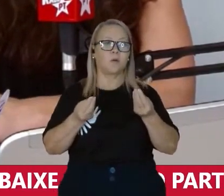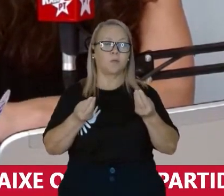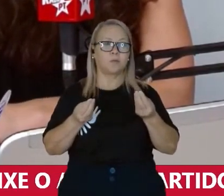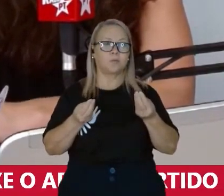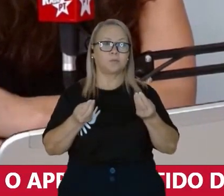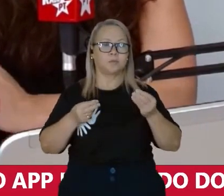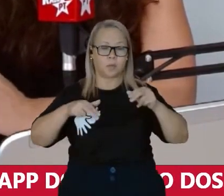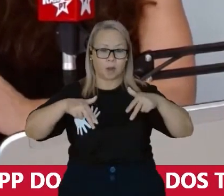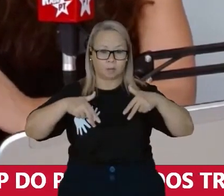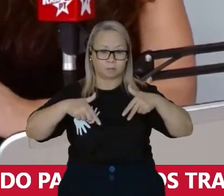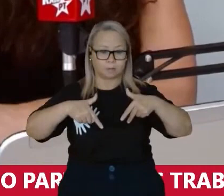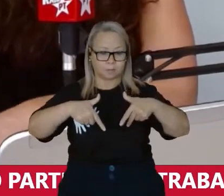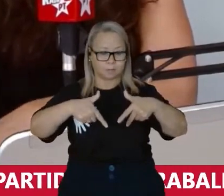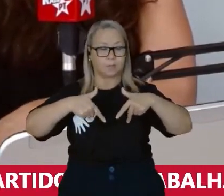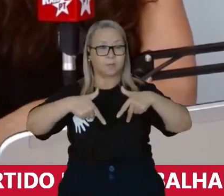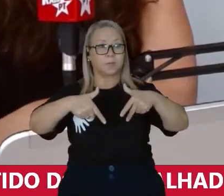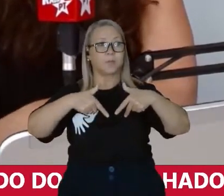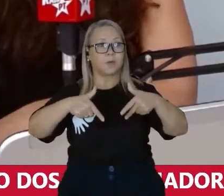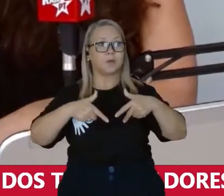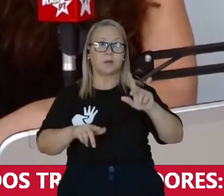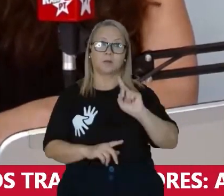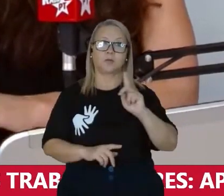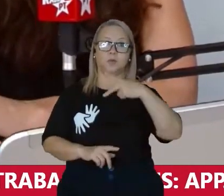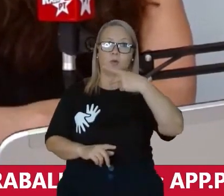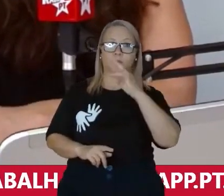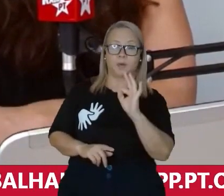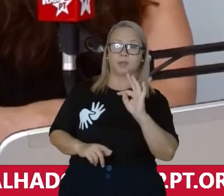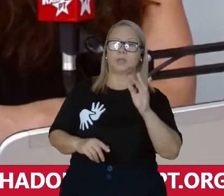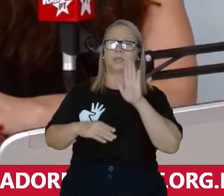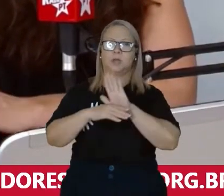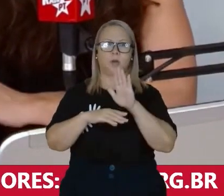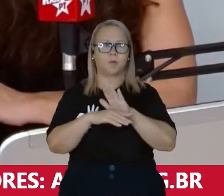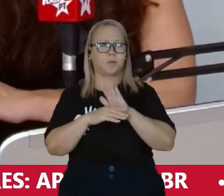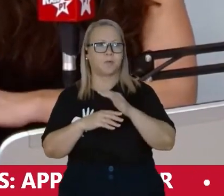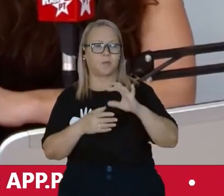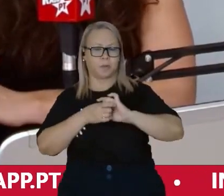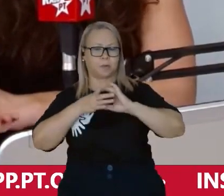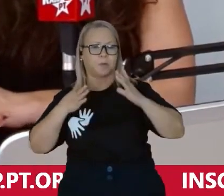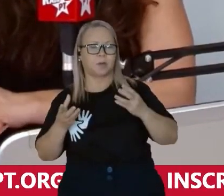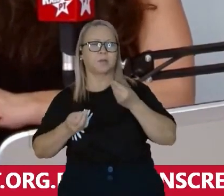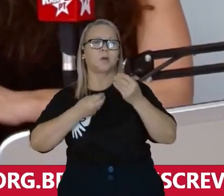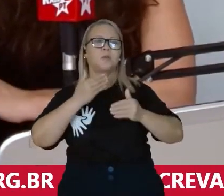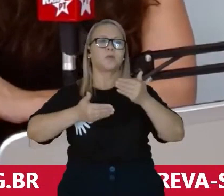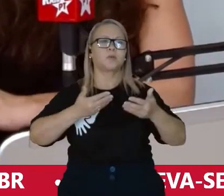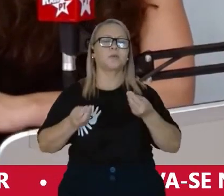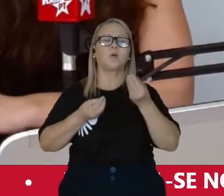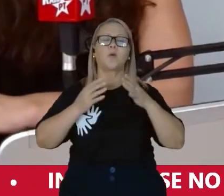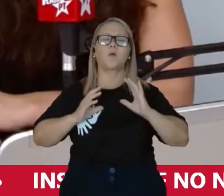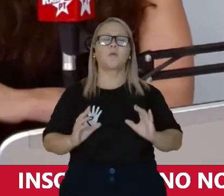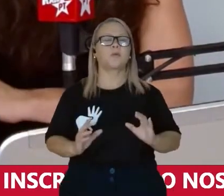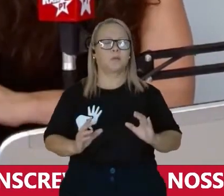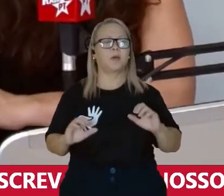mas a antibolsonarista, o povo que é a favor da democracia, que é progressista, como é que ele deve se comportar, na sua opinião, né, na